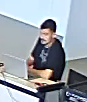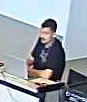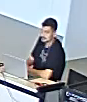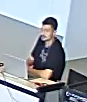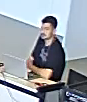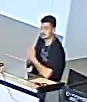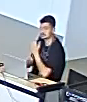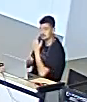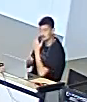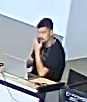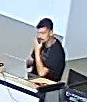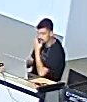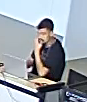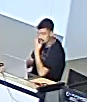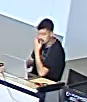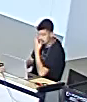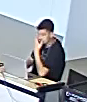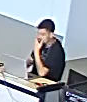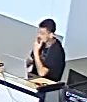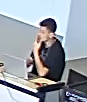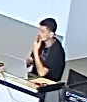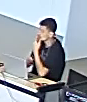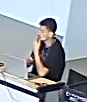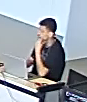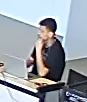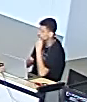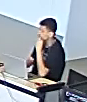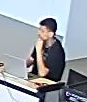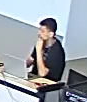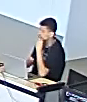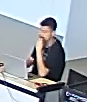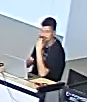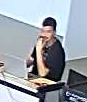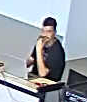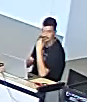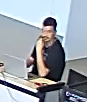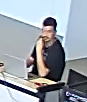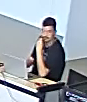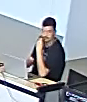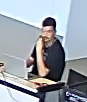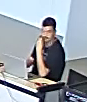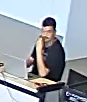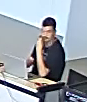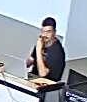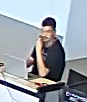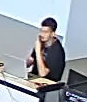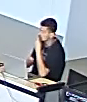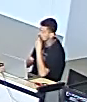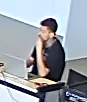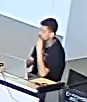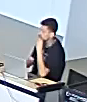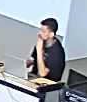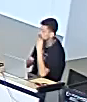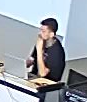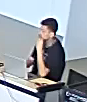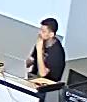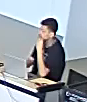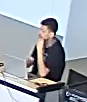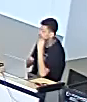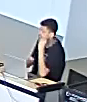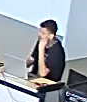E essa fiscalização, ela fica por nossa conta mesmo. É nós quem temos que fiscalizar. É nós quem temos que